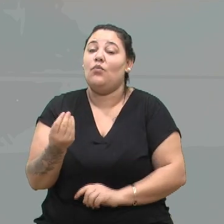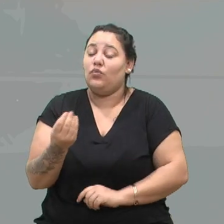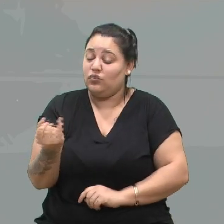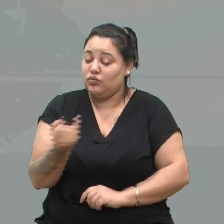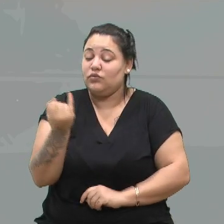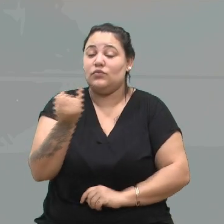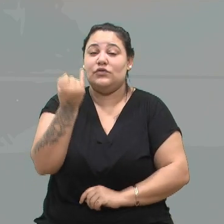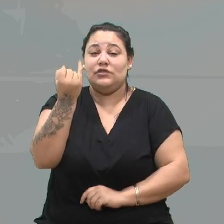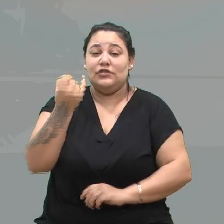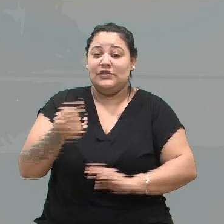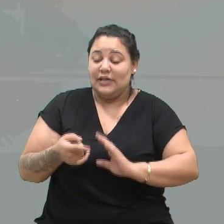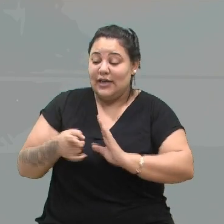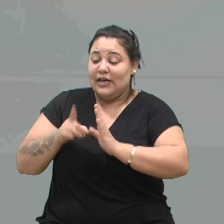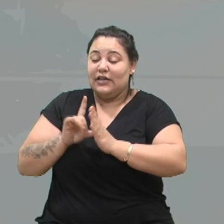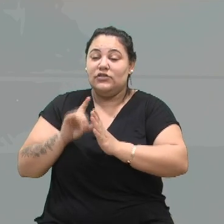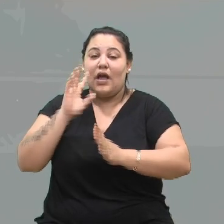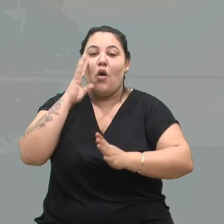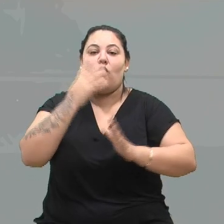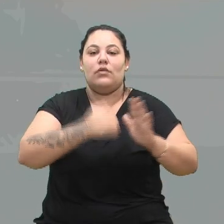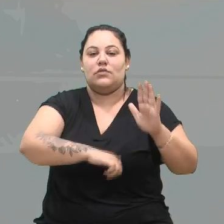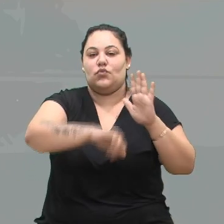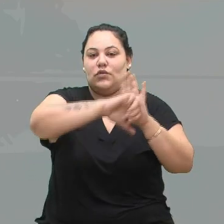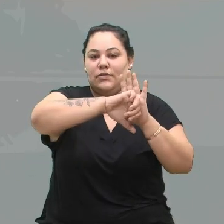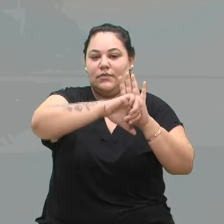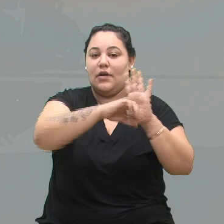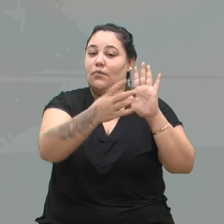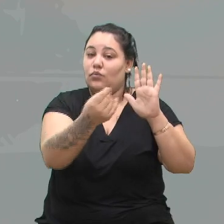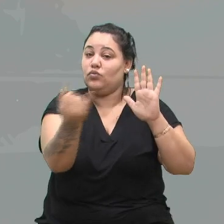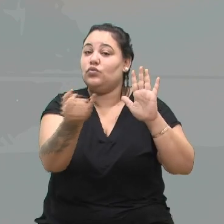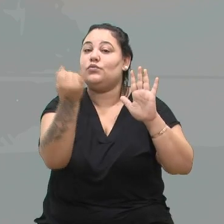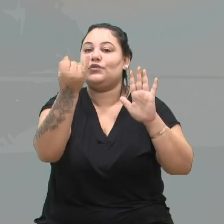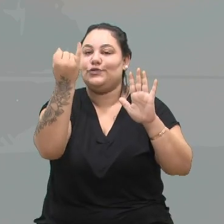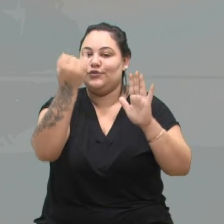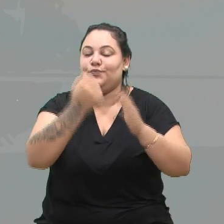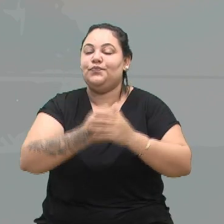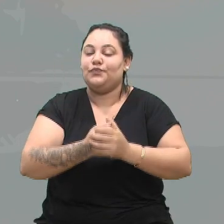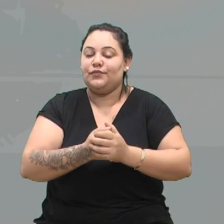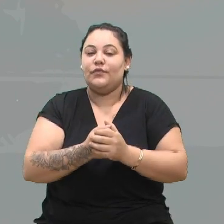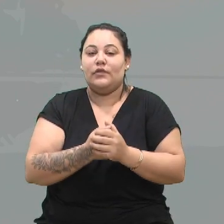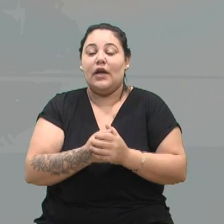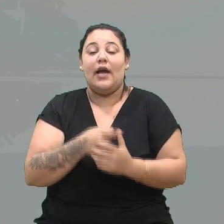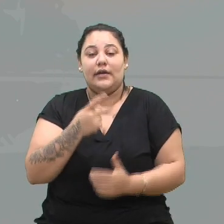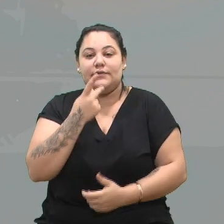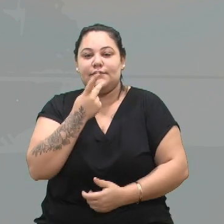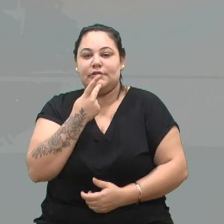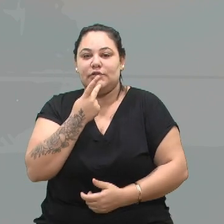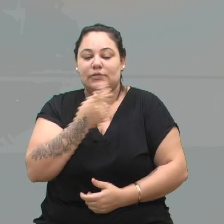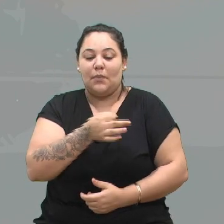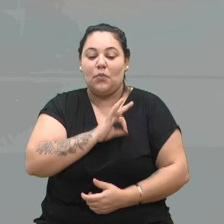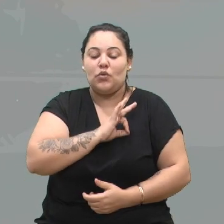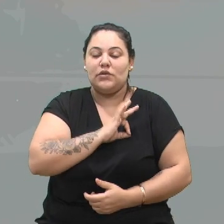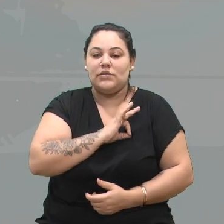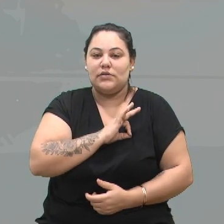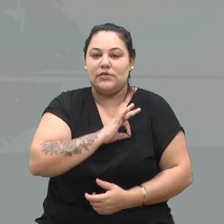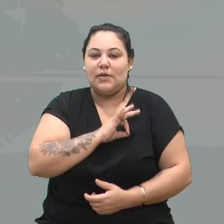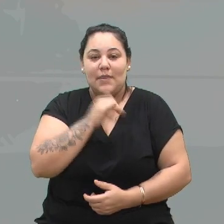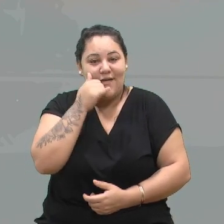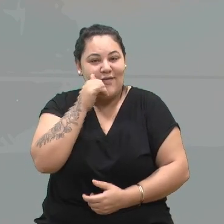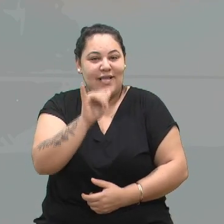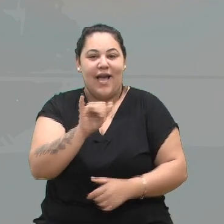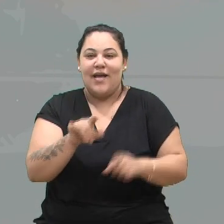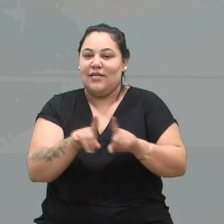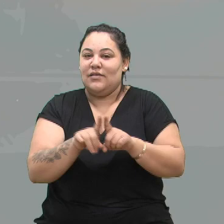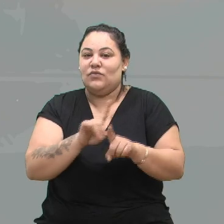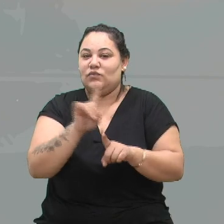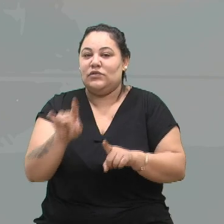que antecede o crime. Isso é muito importante. E aí, quando a gente fala em policiamento preventivo, não traz somente a questão